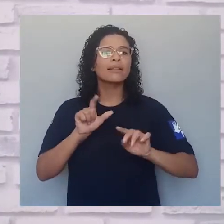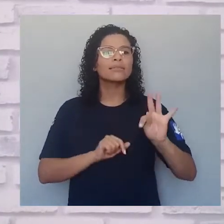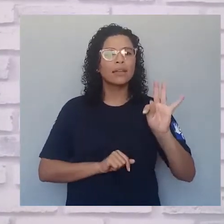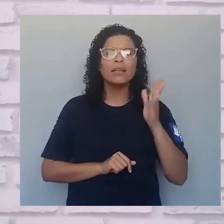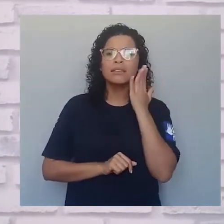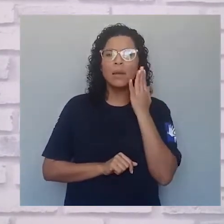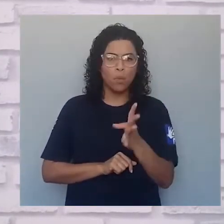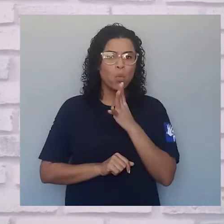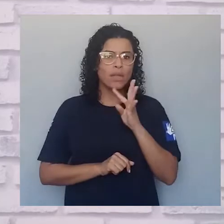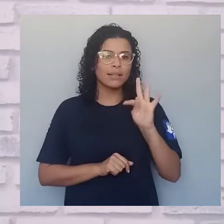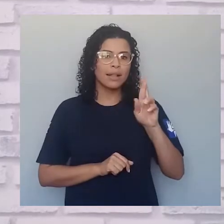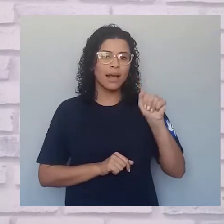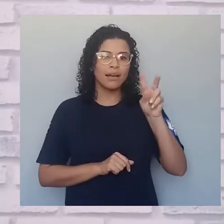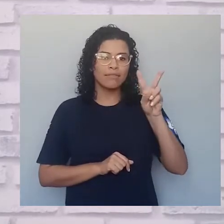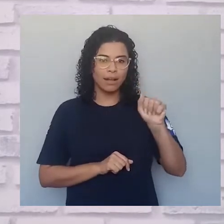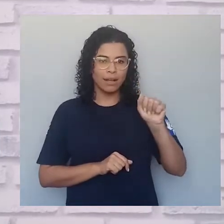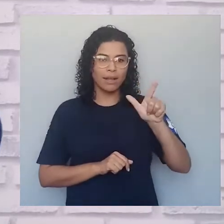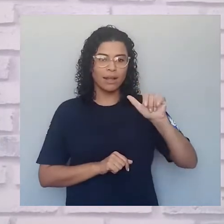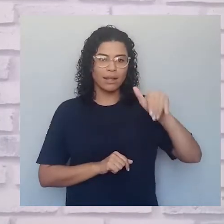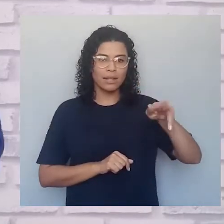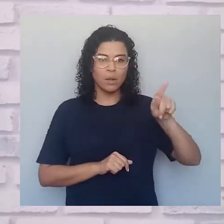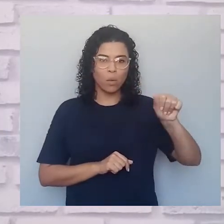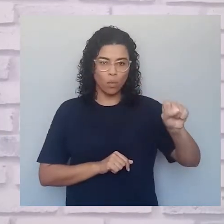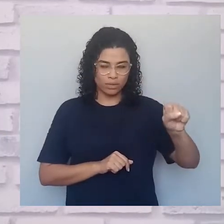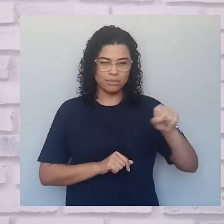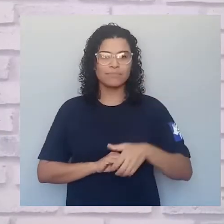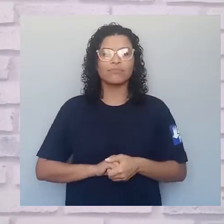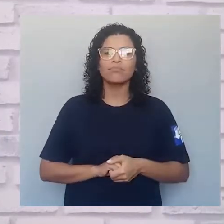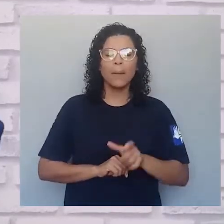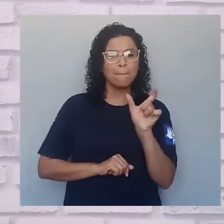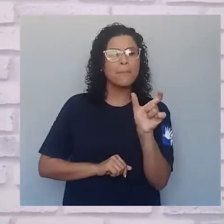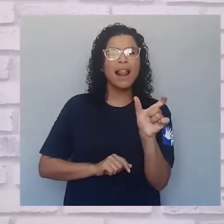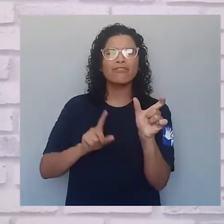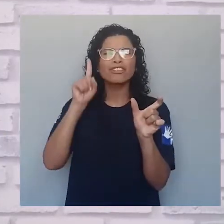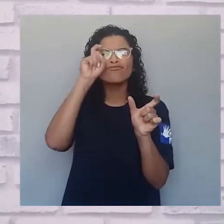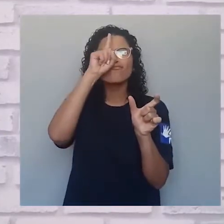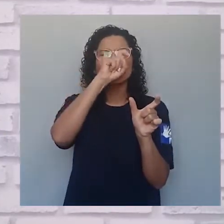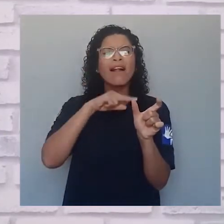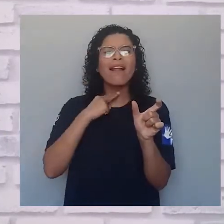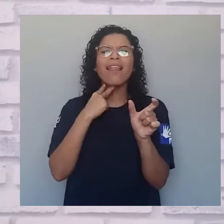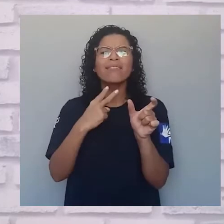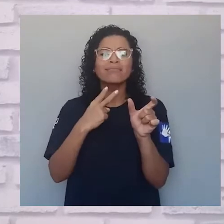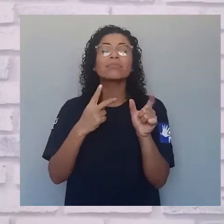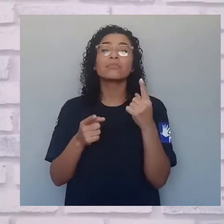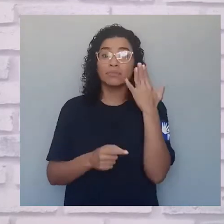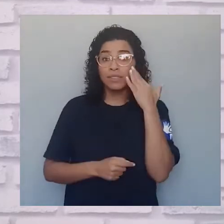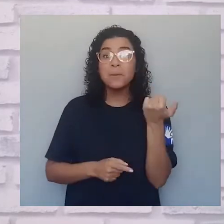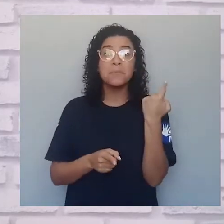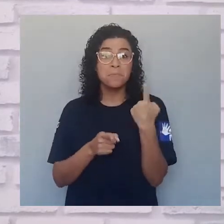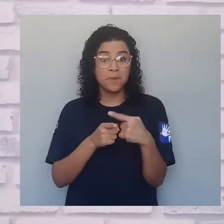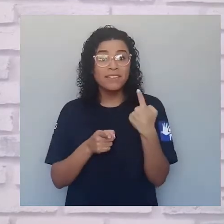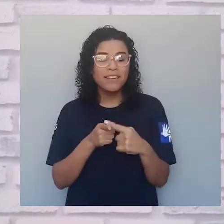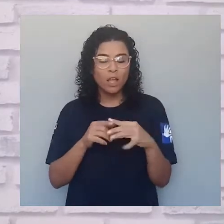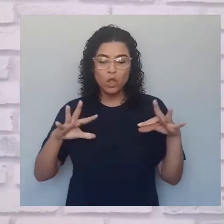trava-língua? Trava-língua é uma frase muito difícil de ser repetida bem rápido. Sabe por quê?